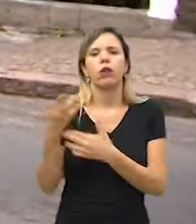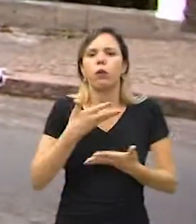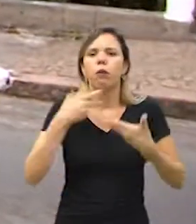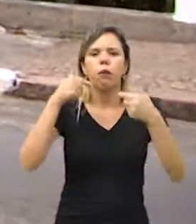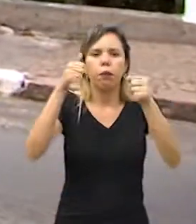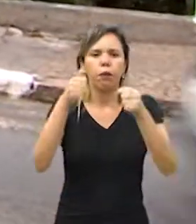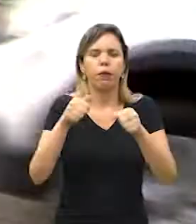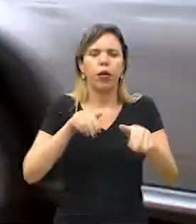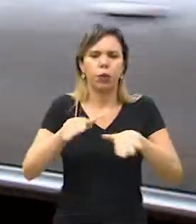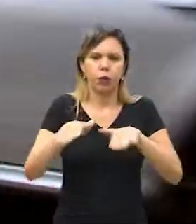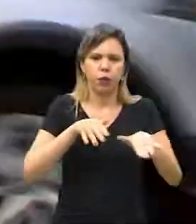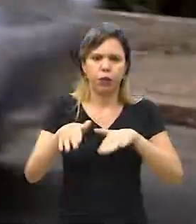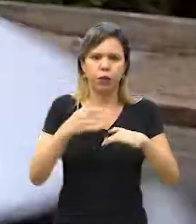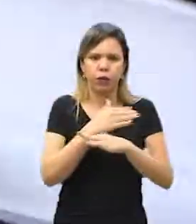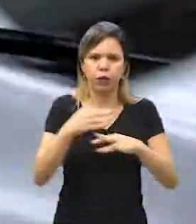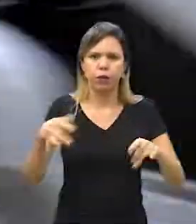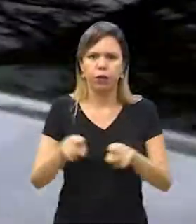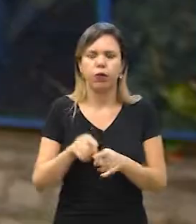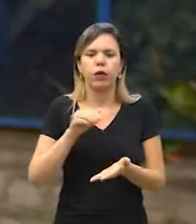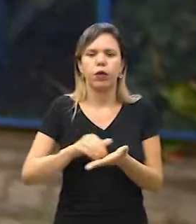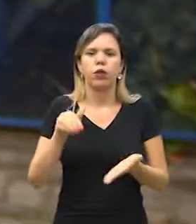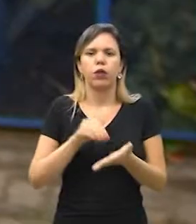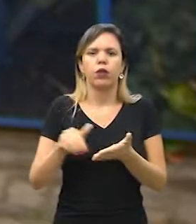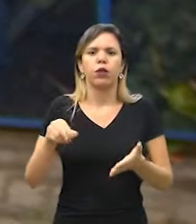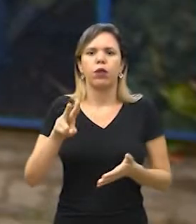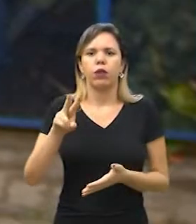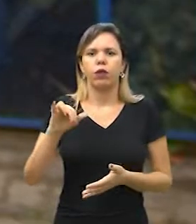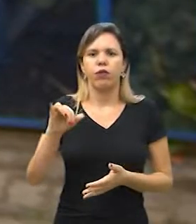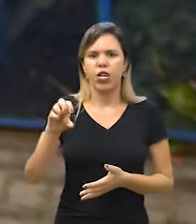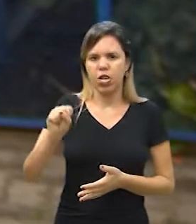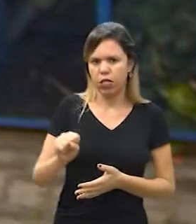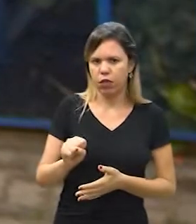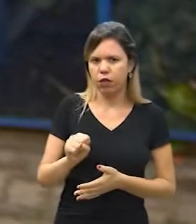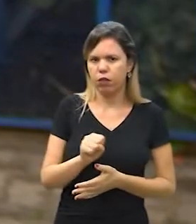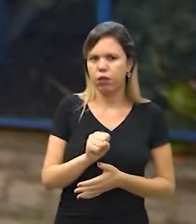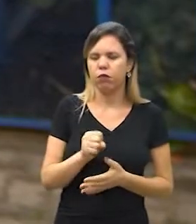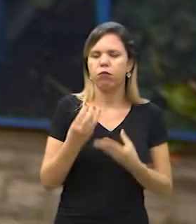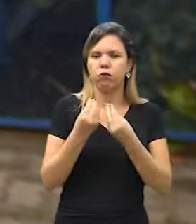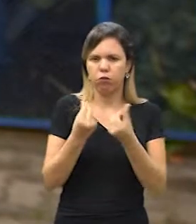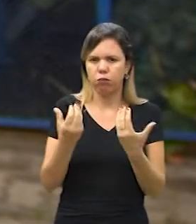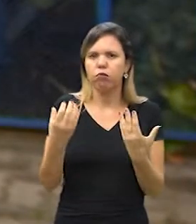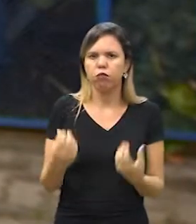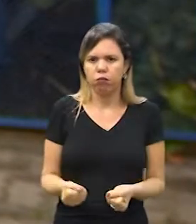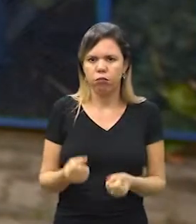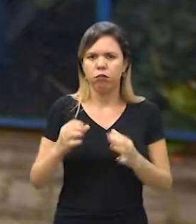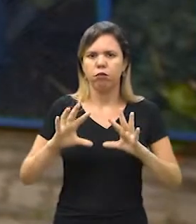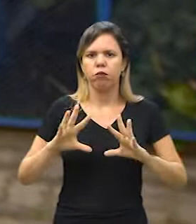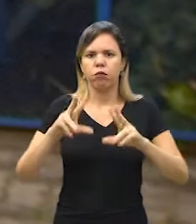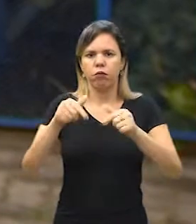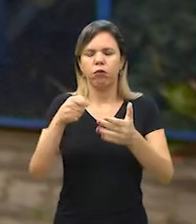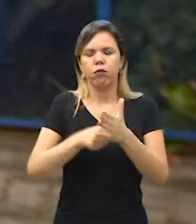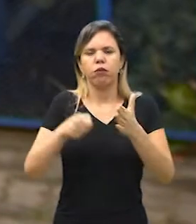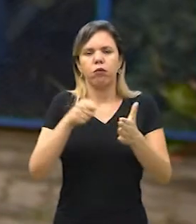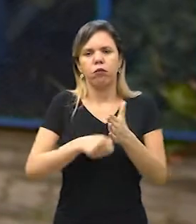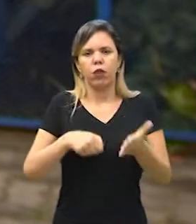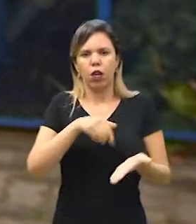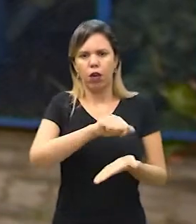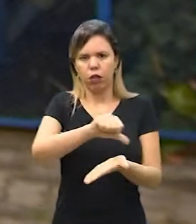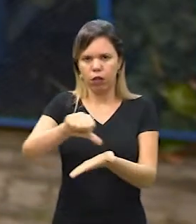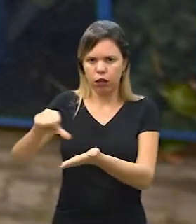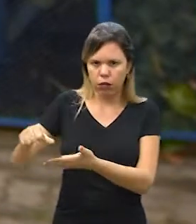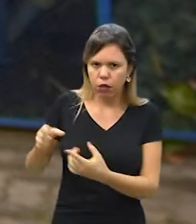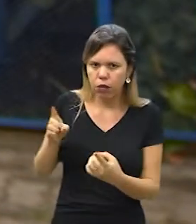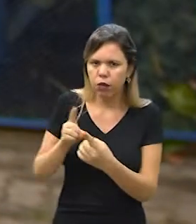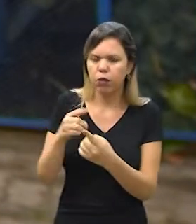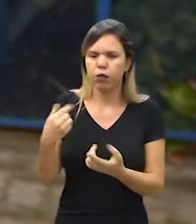partida para quem dá mobilidade urbana o secretário Vinicius tem sido muito sensível a tudo todas as causas